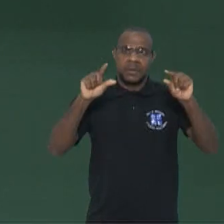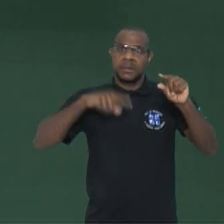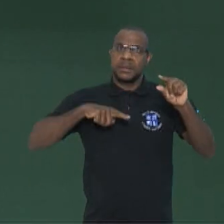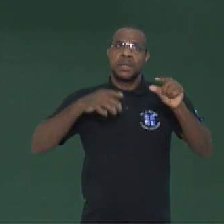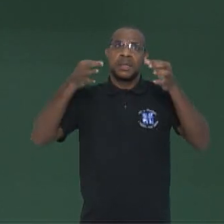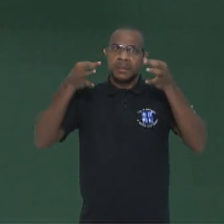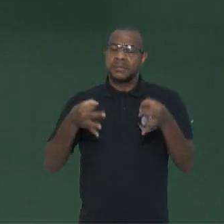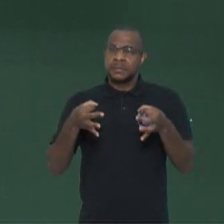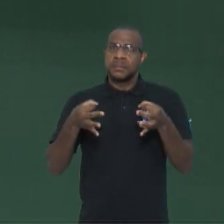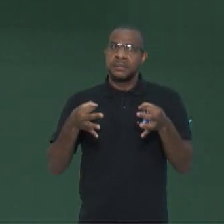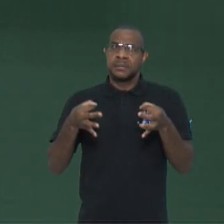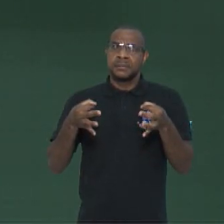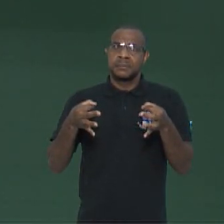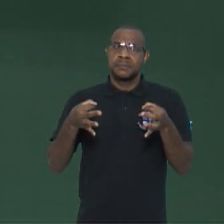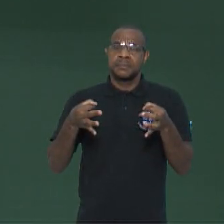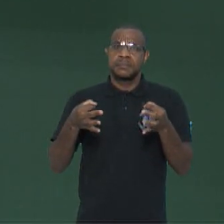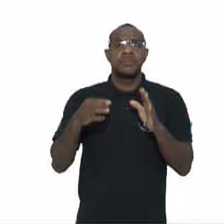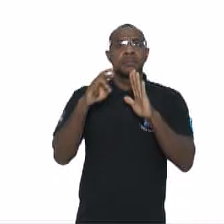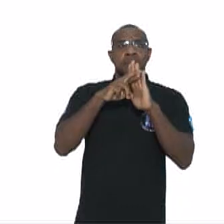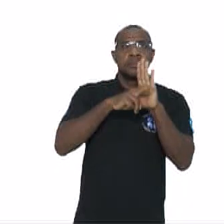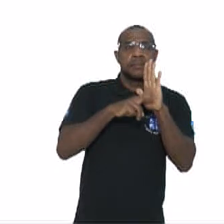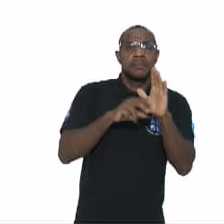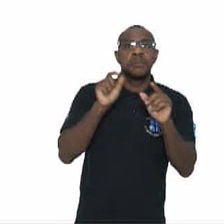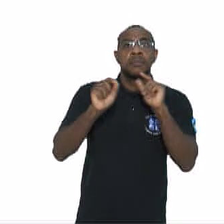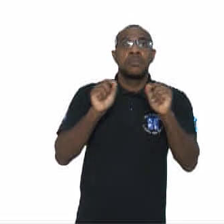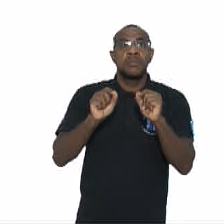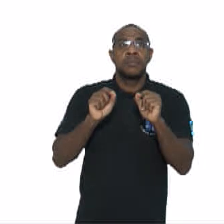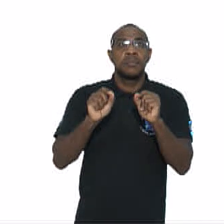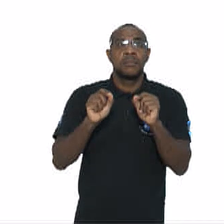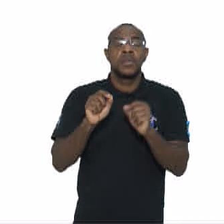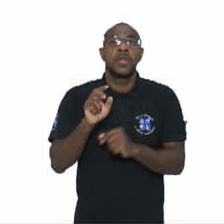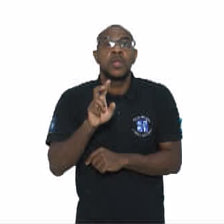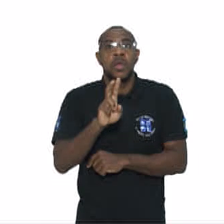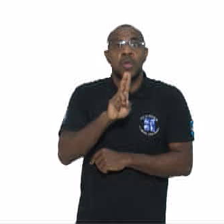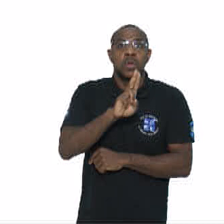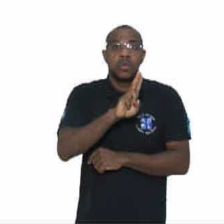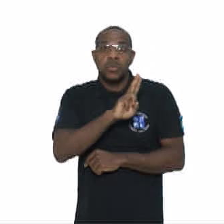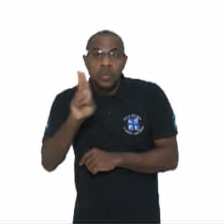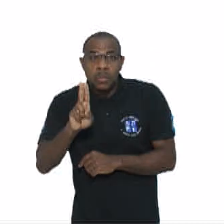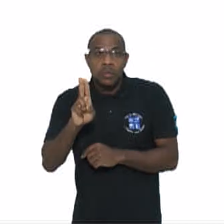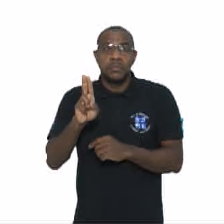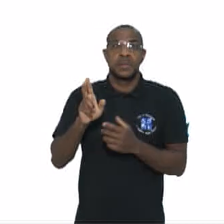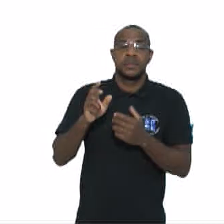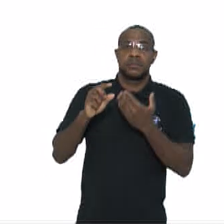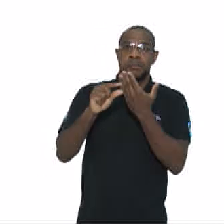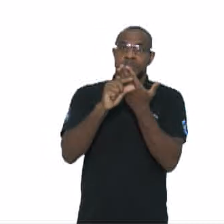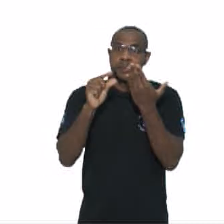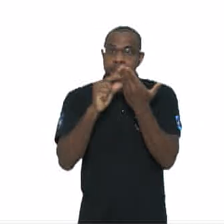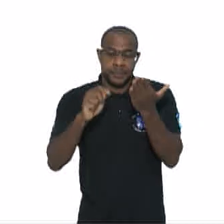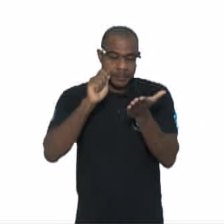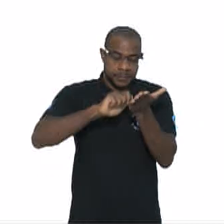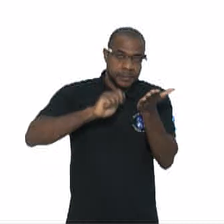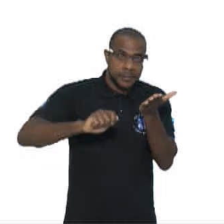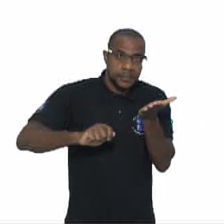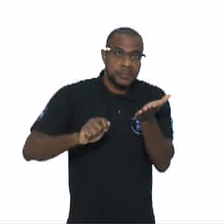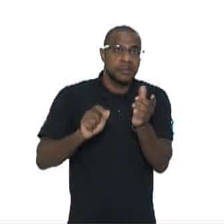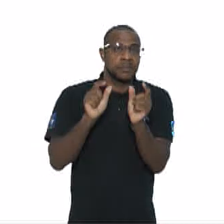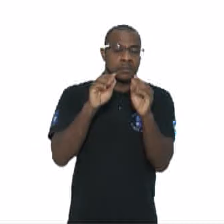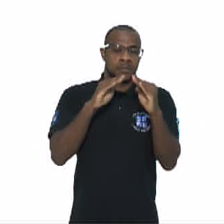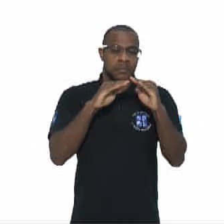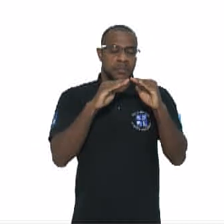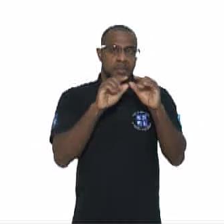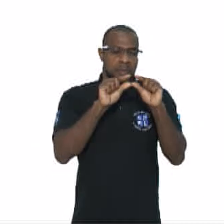que acontece? A regra diz que, diante de nomes de obras no plural, seguido do verbo